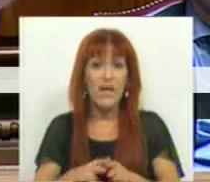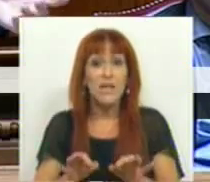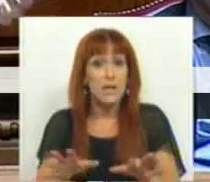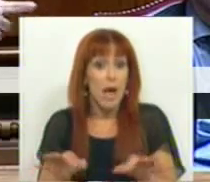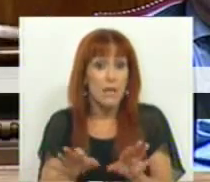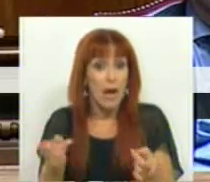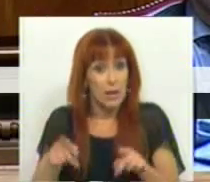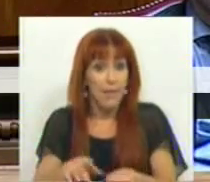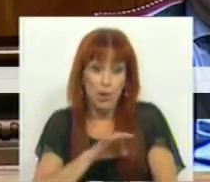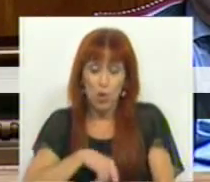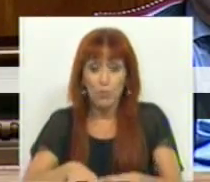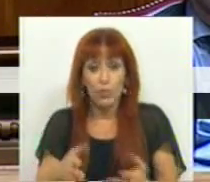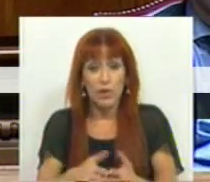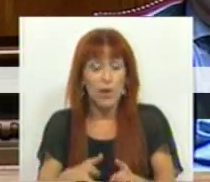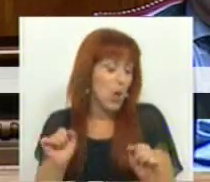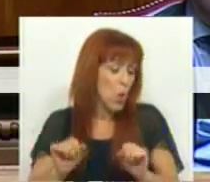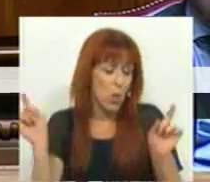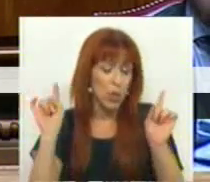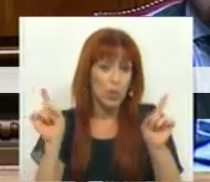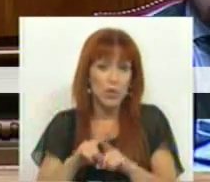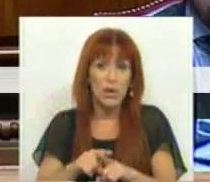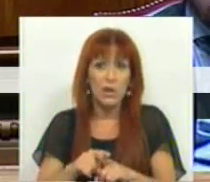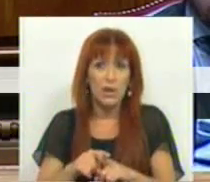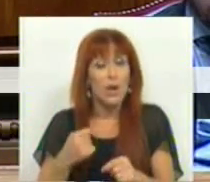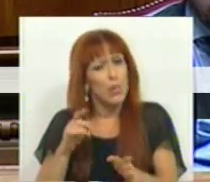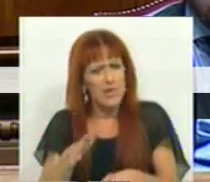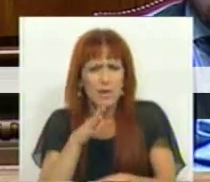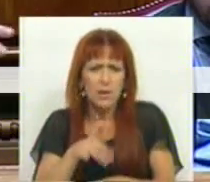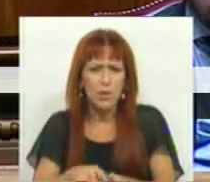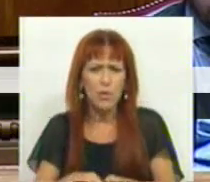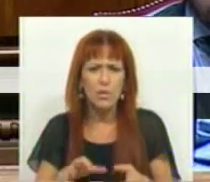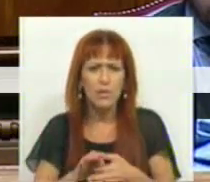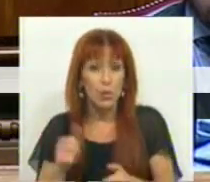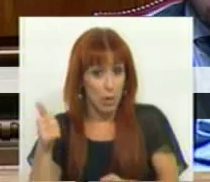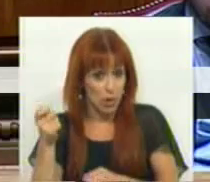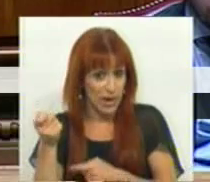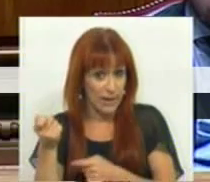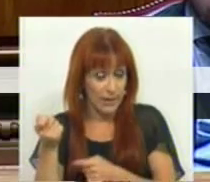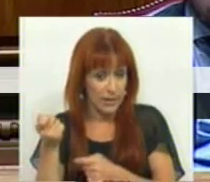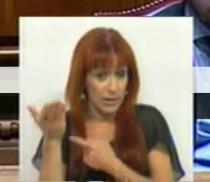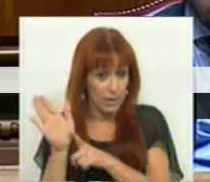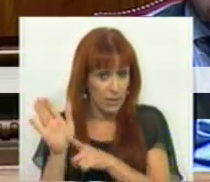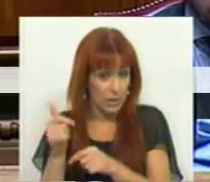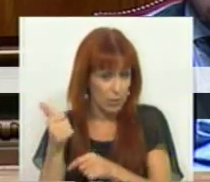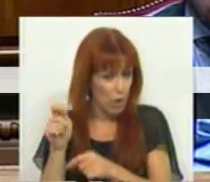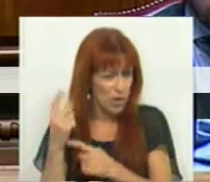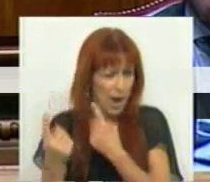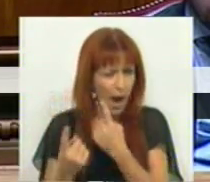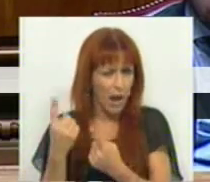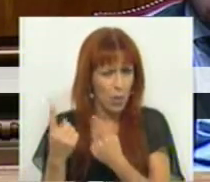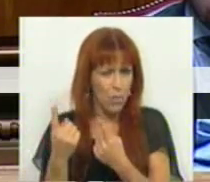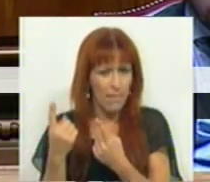Como, de resto, também o senhor deputado discordou, e até devo dizer, no caso do Bloco de Esquerda, com